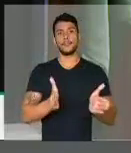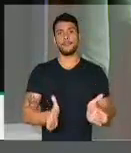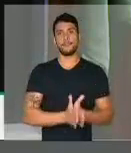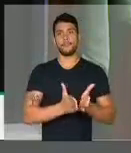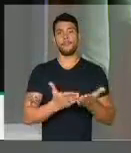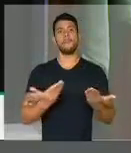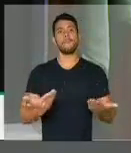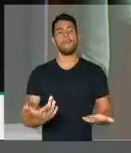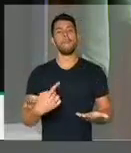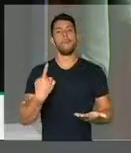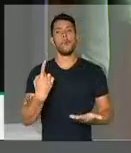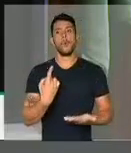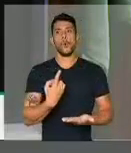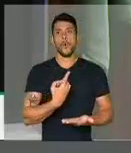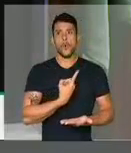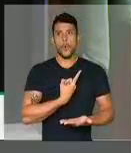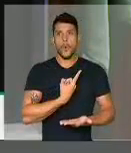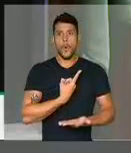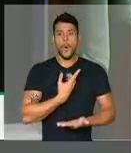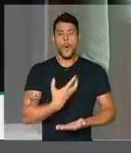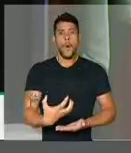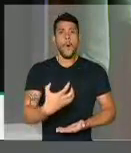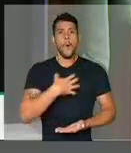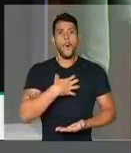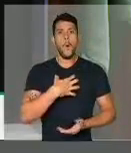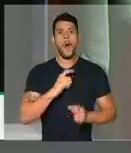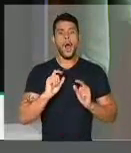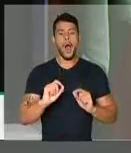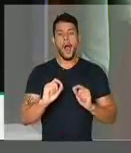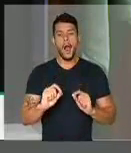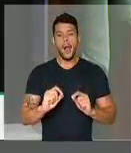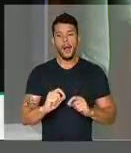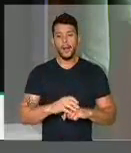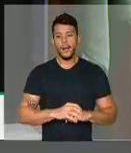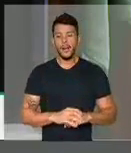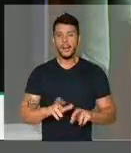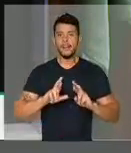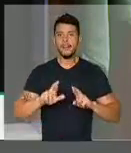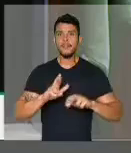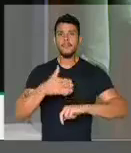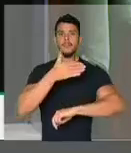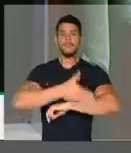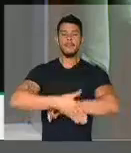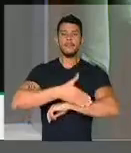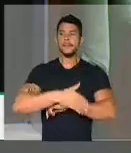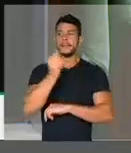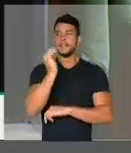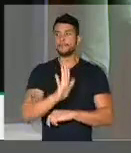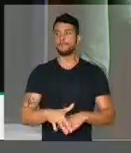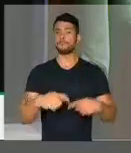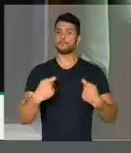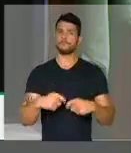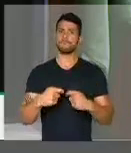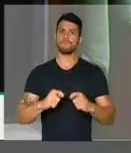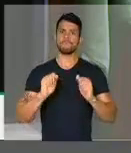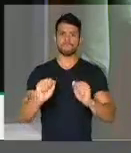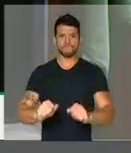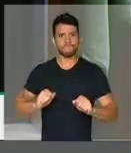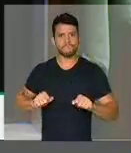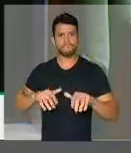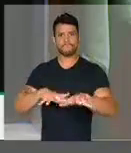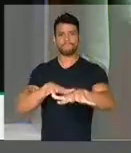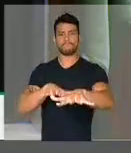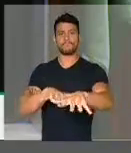E o nosso sentimento que as ruas do Brasil precisam se levantar contra